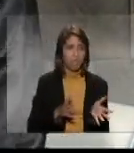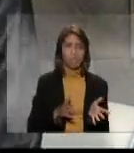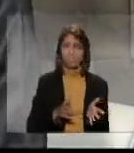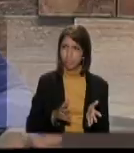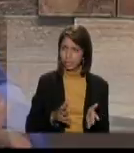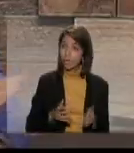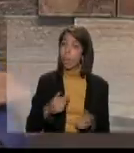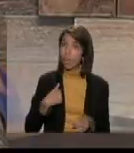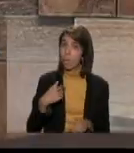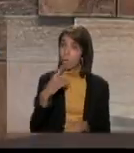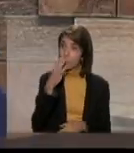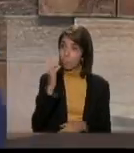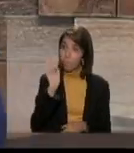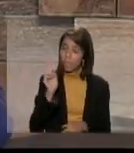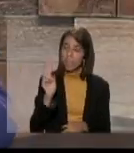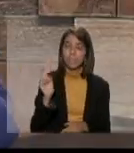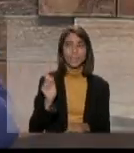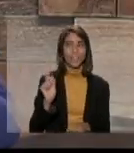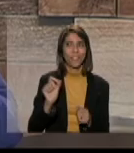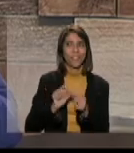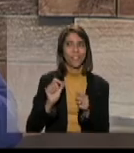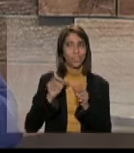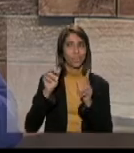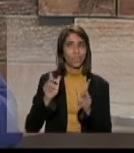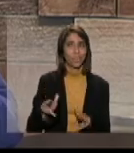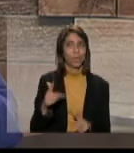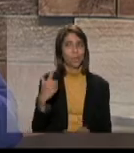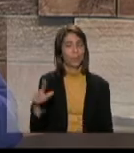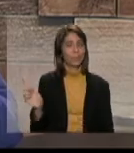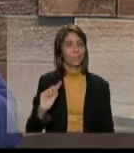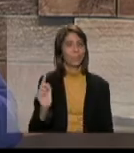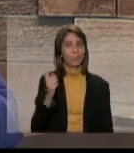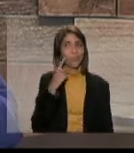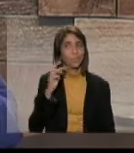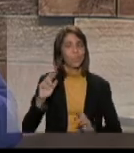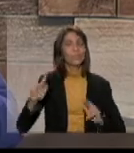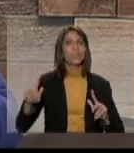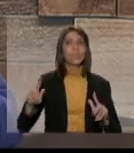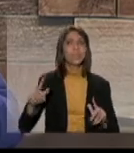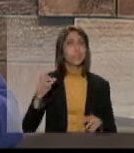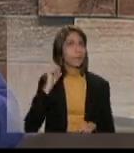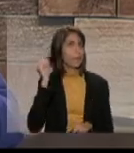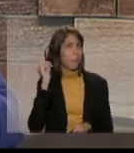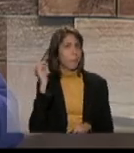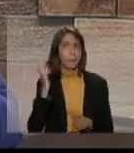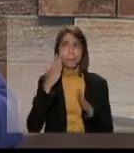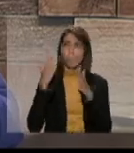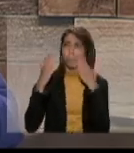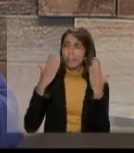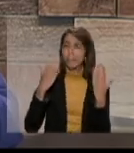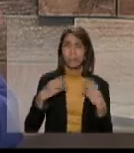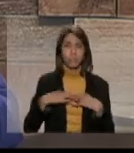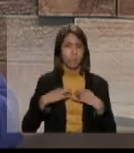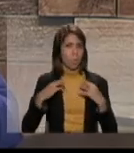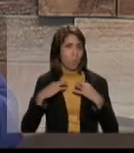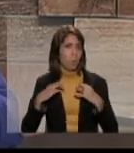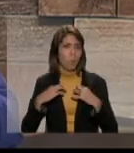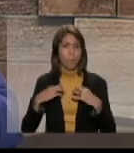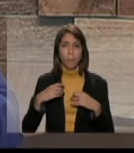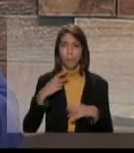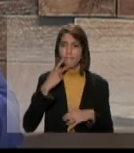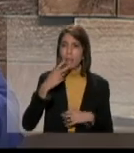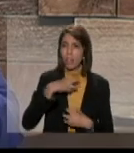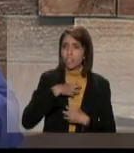pra mim eu assisto o dinheiro é assisto pra isso entendeu para enxergar a nossa não posso fazer mais isso não tá bom pra tudo pra cabelo a maquiagem ea roupa